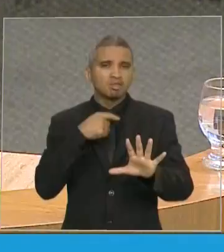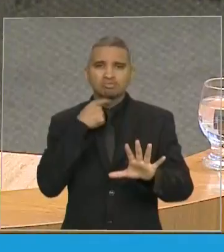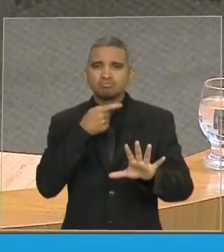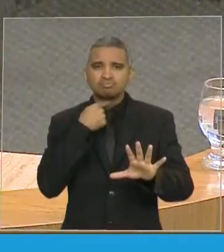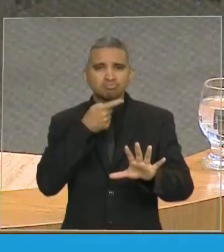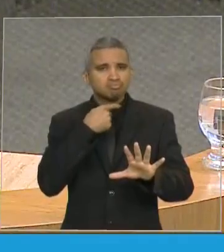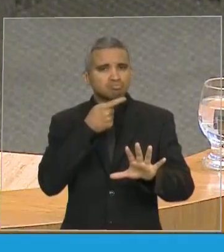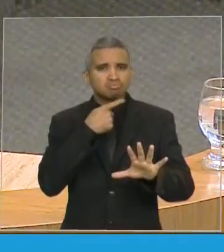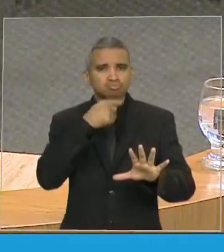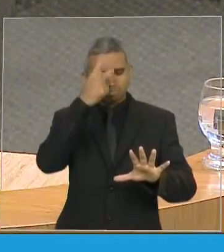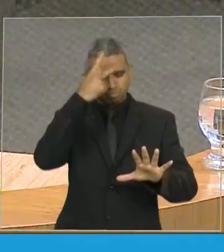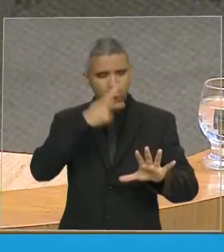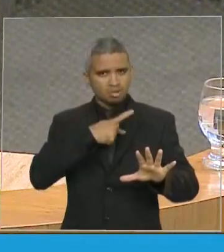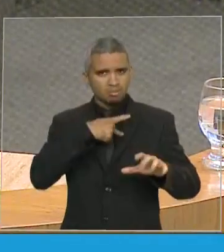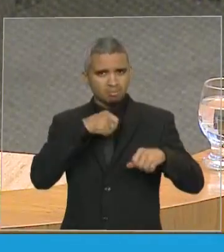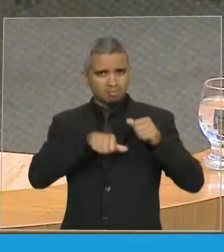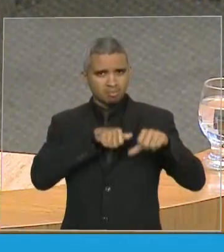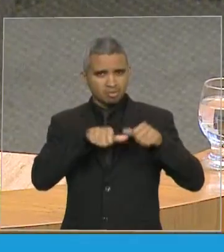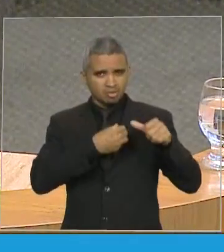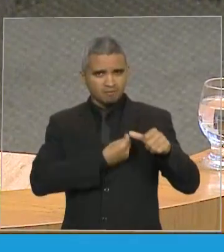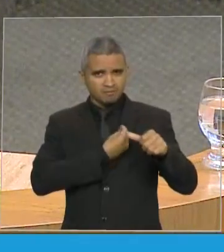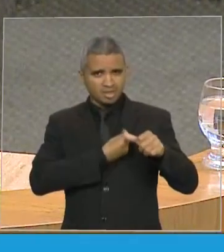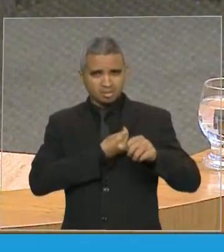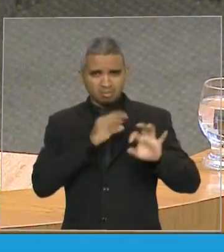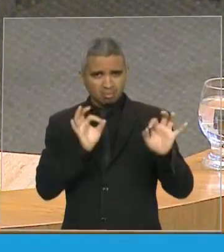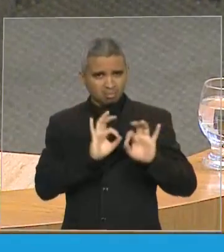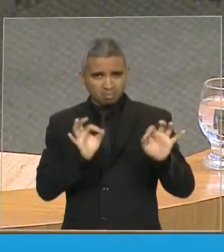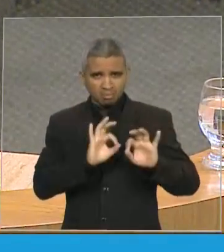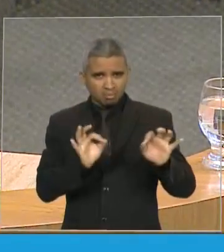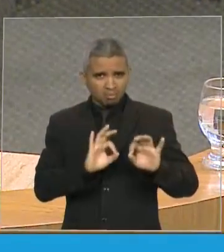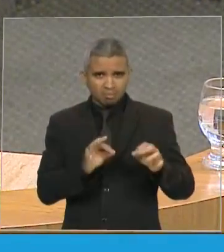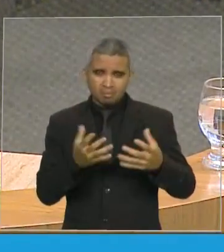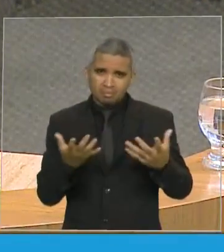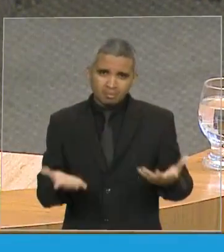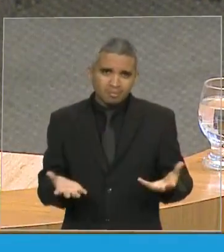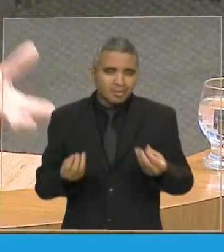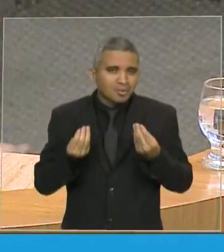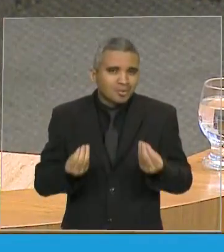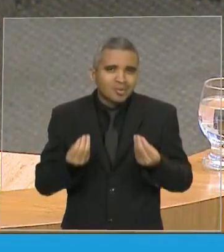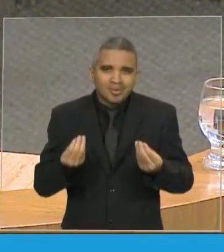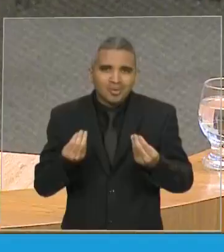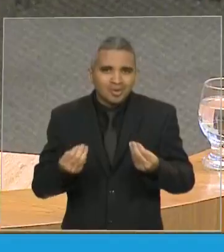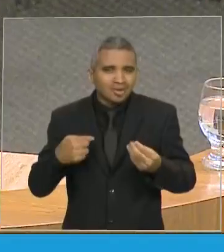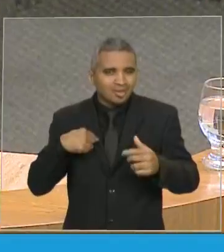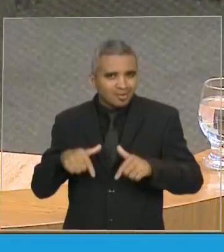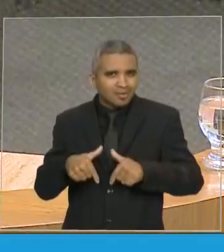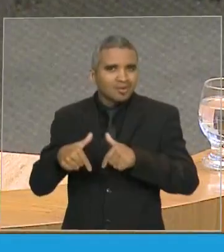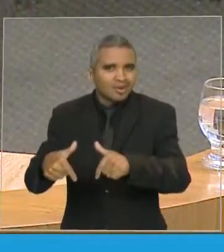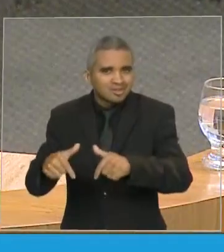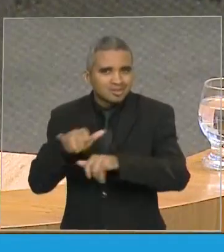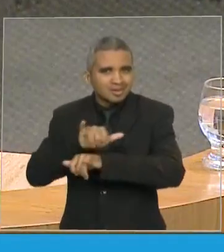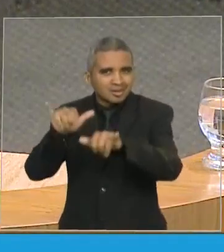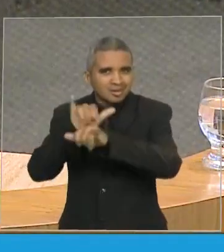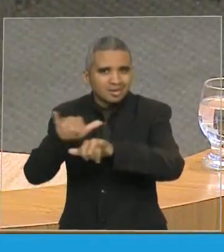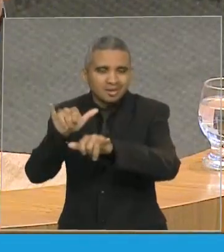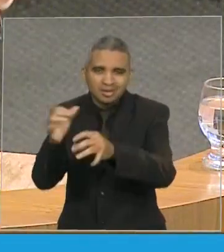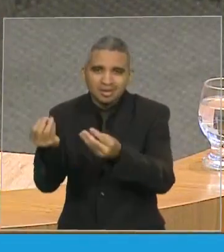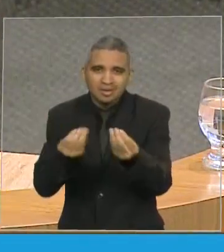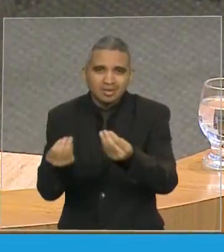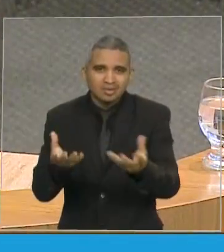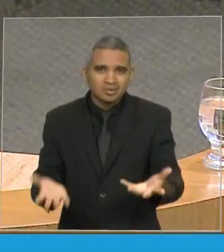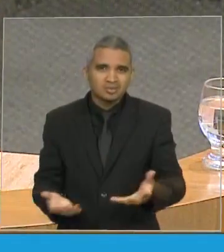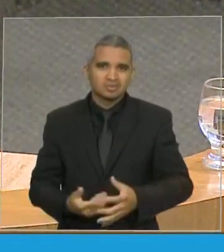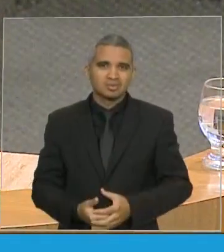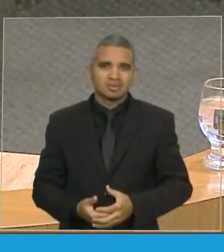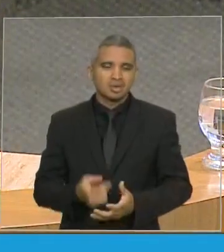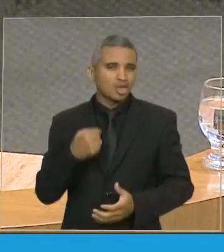mudar certas posturas minha com relação à violência, eu não vou conseguir dar um passo, eu não vou conseguir somar